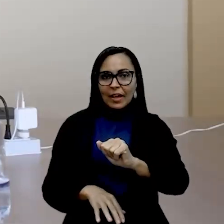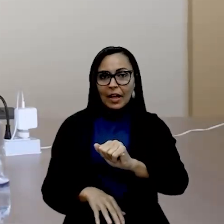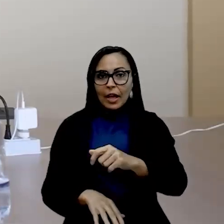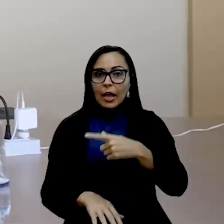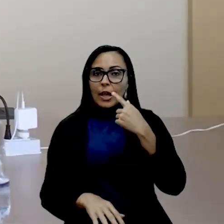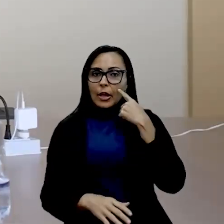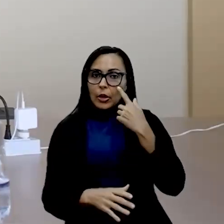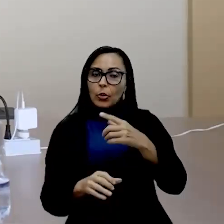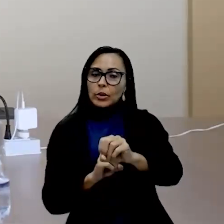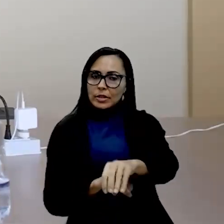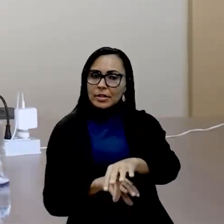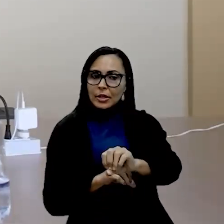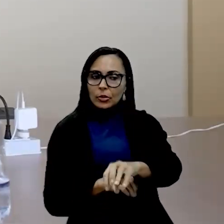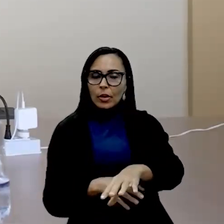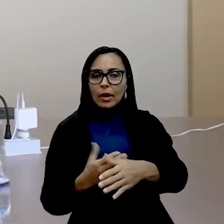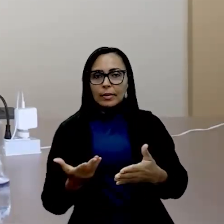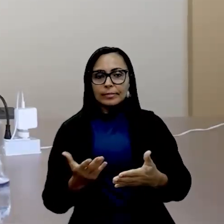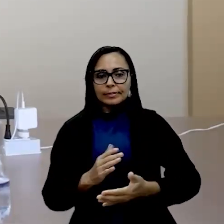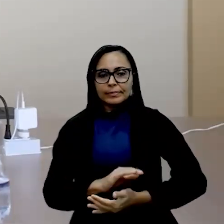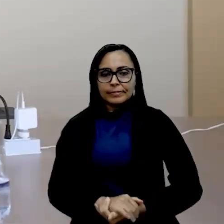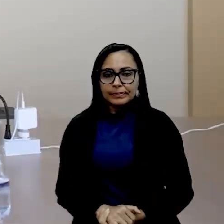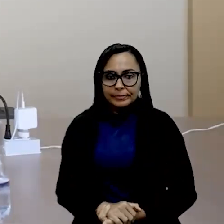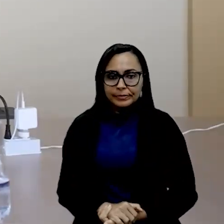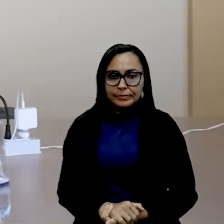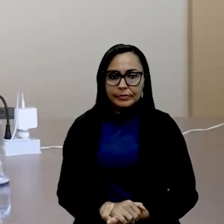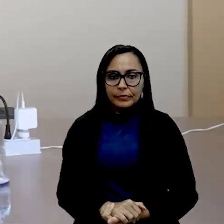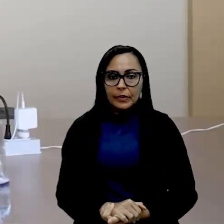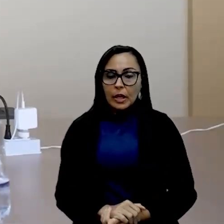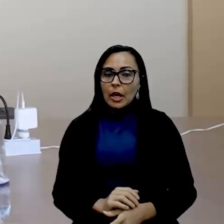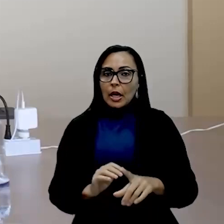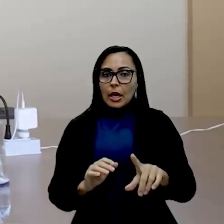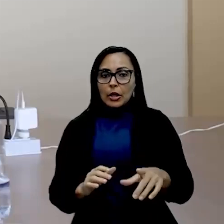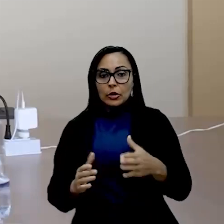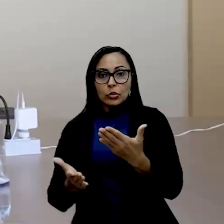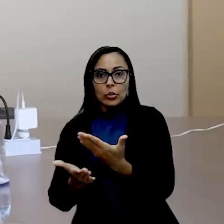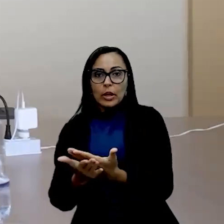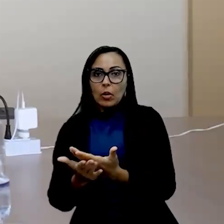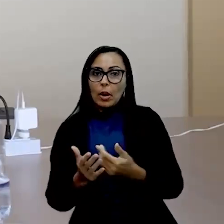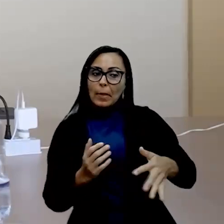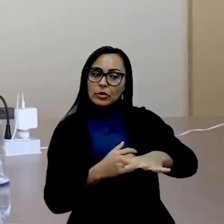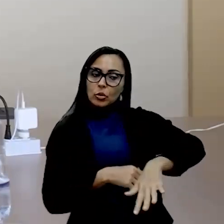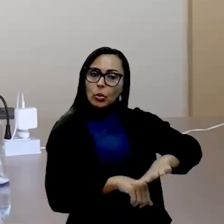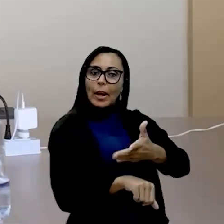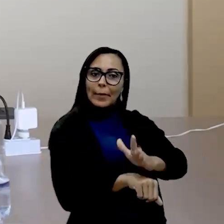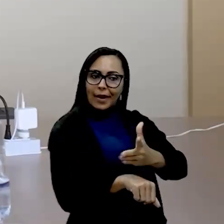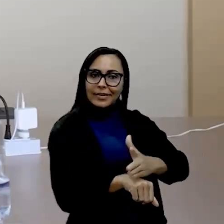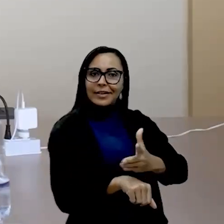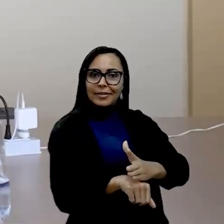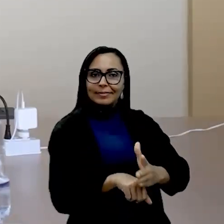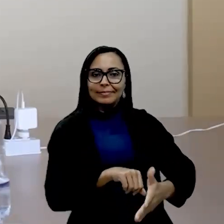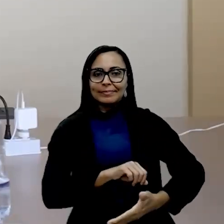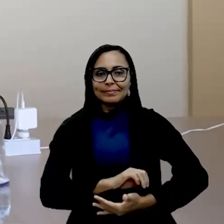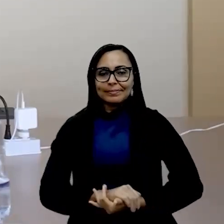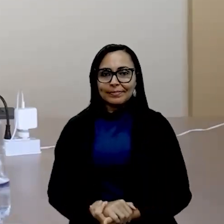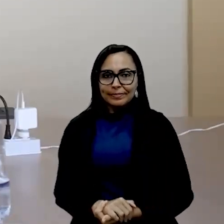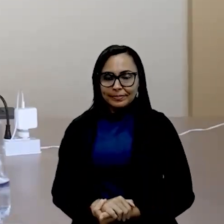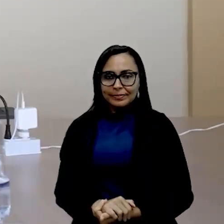lá com os médicos residentes também, né? Não estou em aula, mas estou em campo com os residentes.